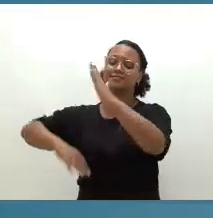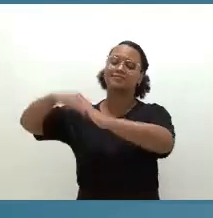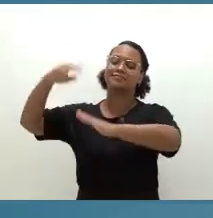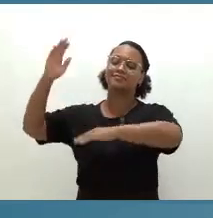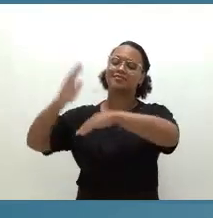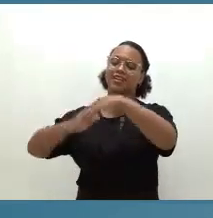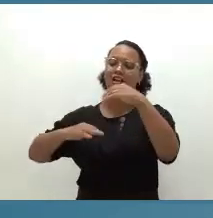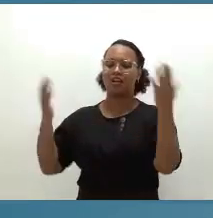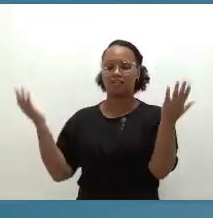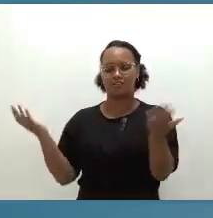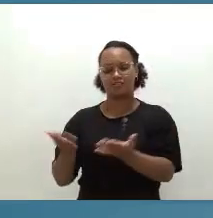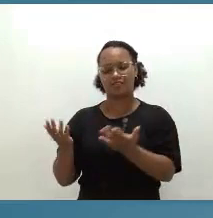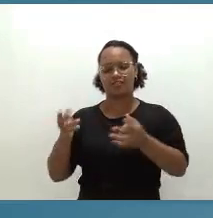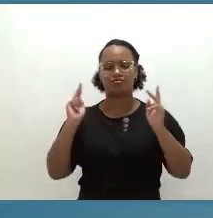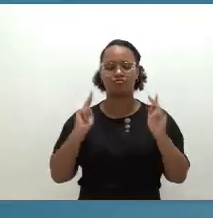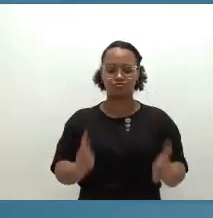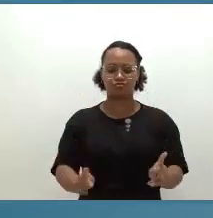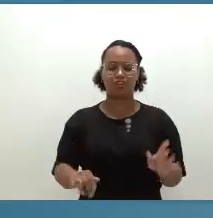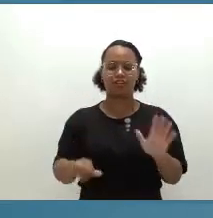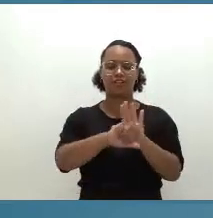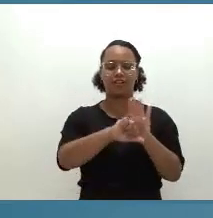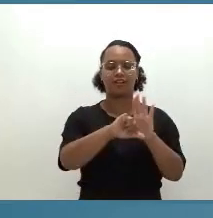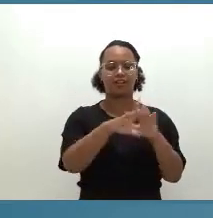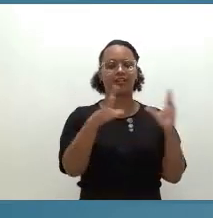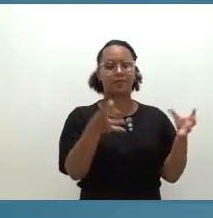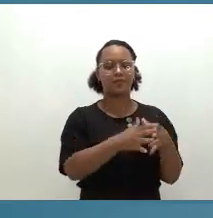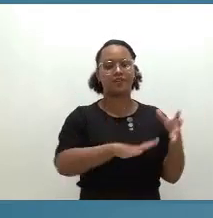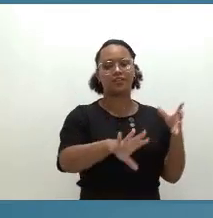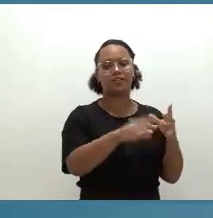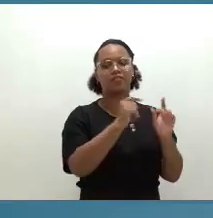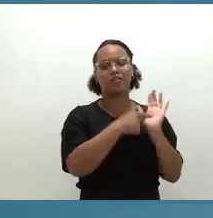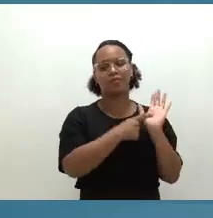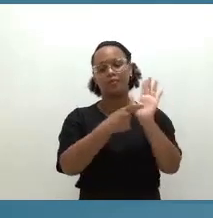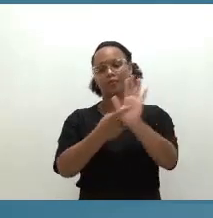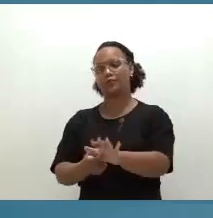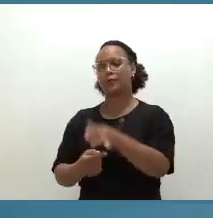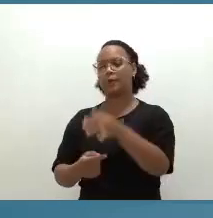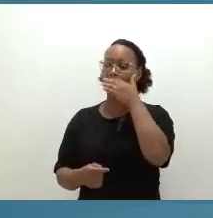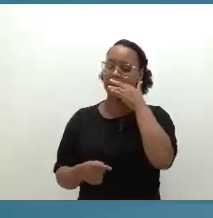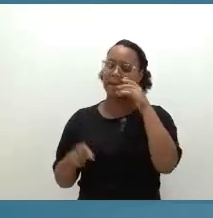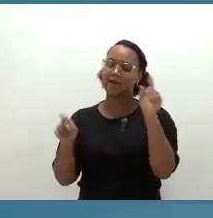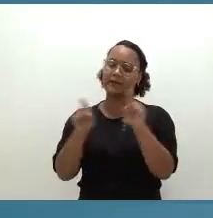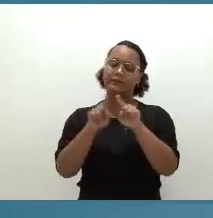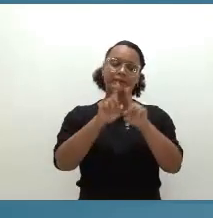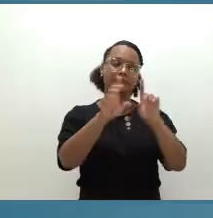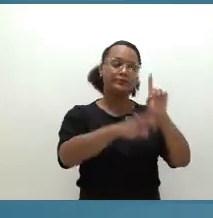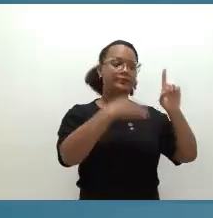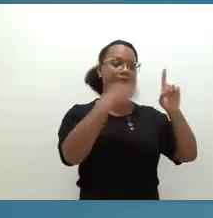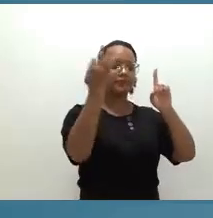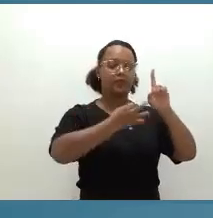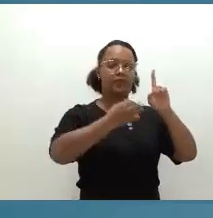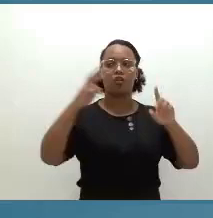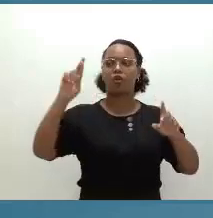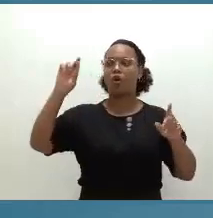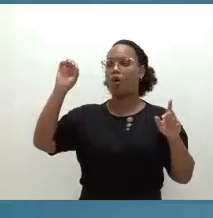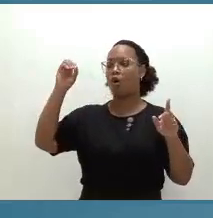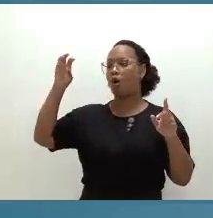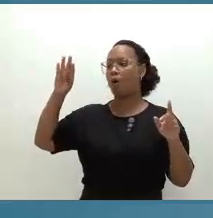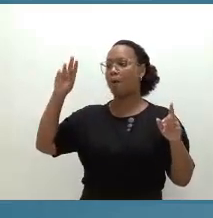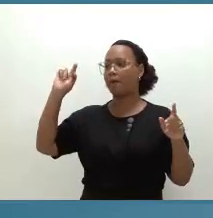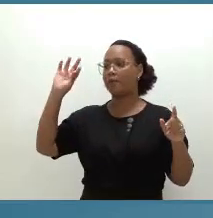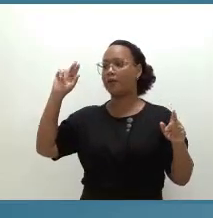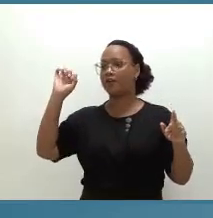Realizando na reunião. Quanto ao embargador Roberto de Moura, este é o futuro do